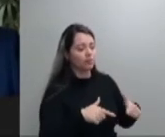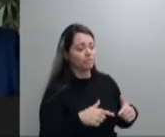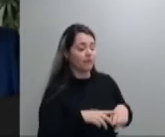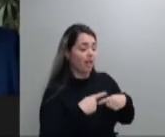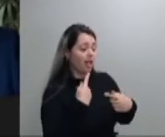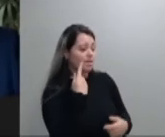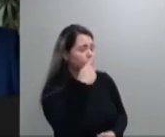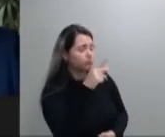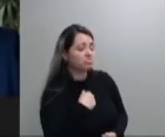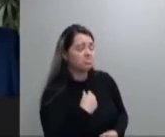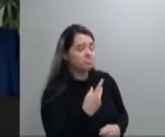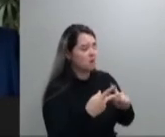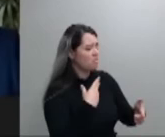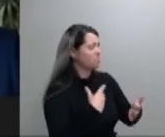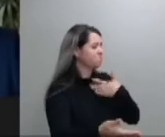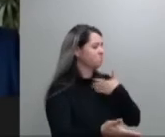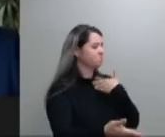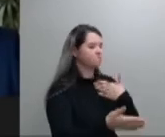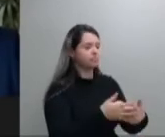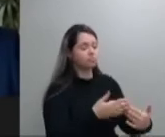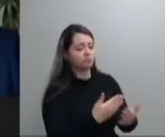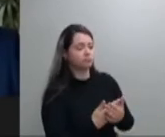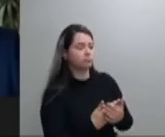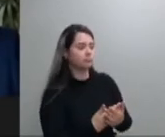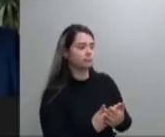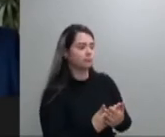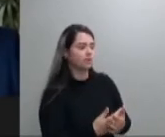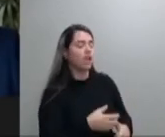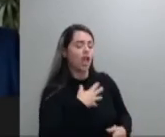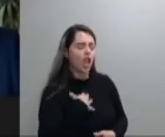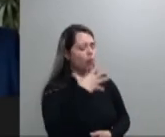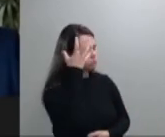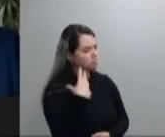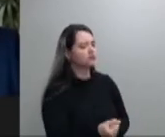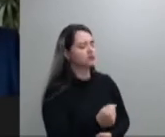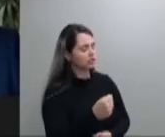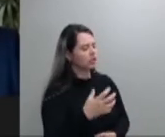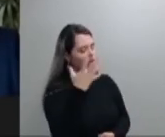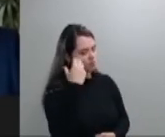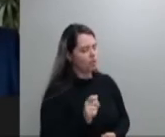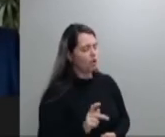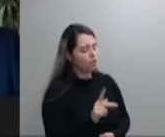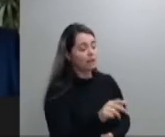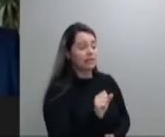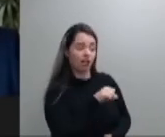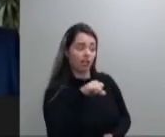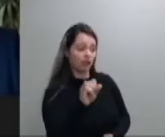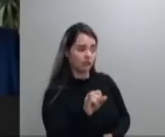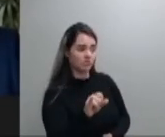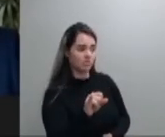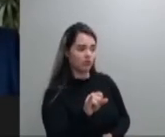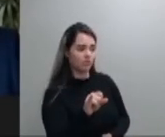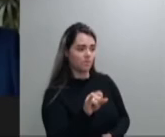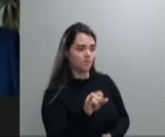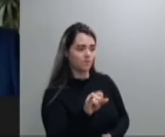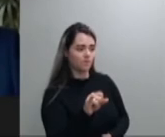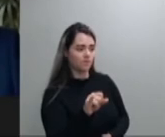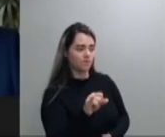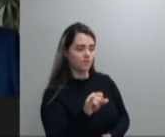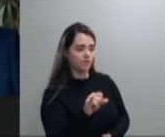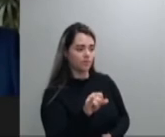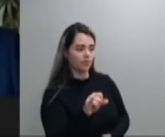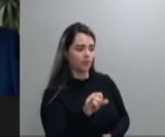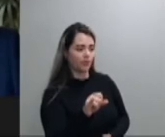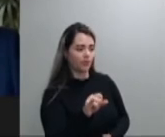é secundário eu não me importo não de mandar para a discussão concordo plenamente se essa orientação partir você não colocar em votação nem